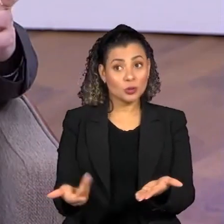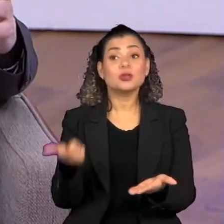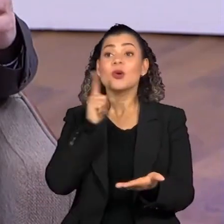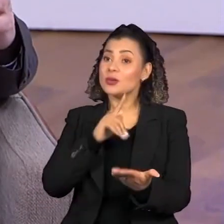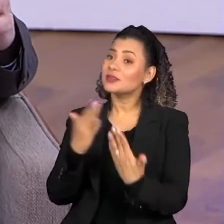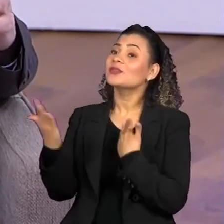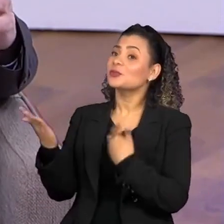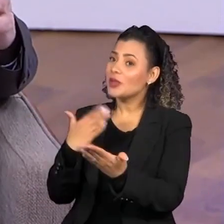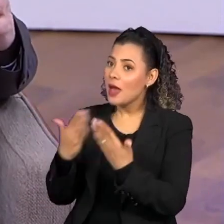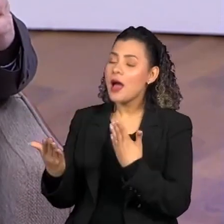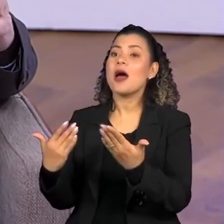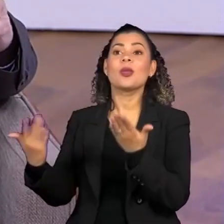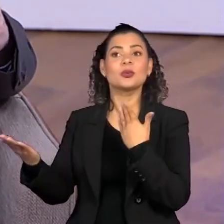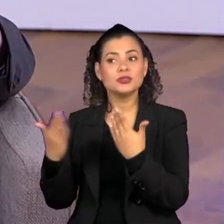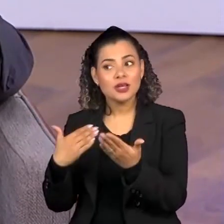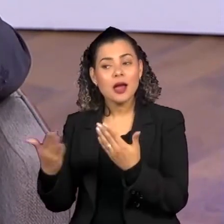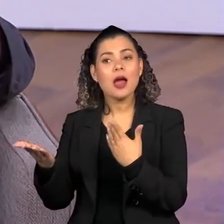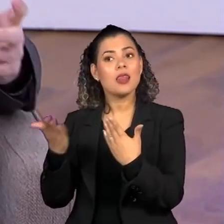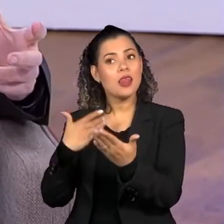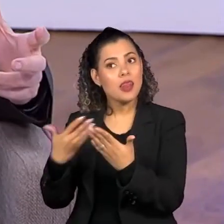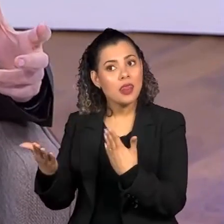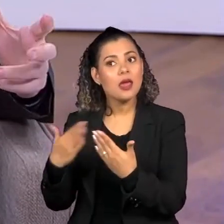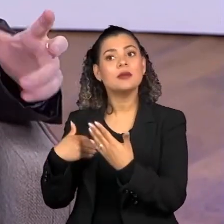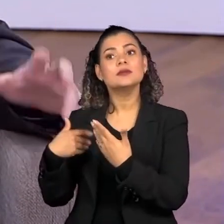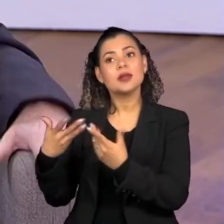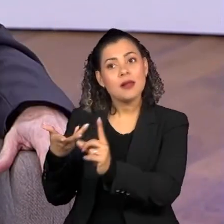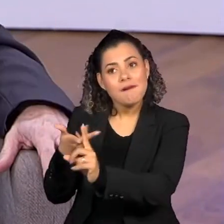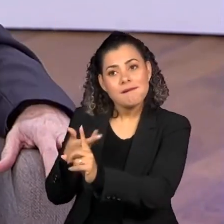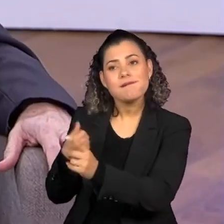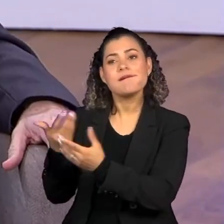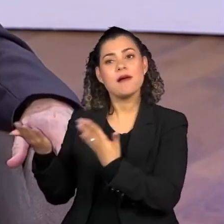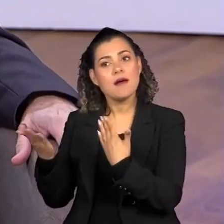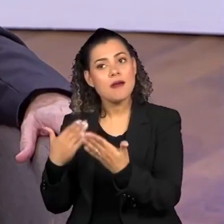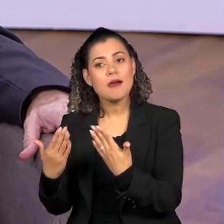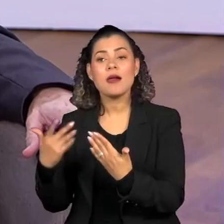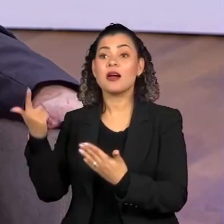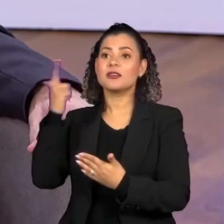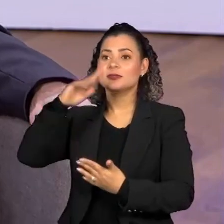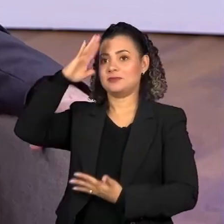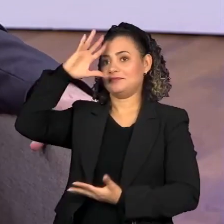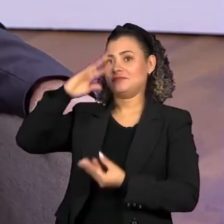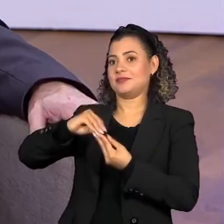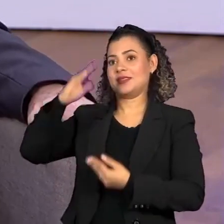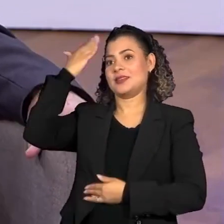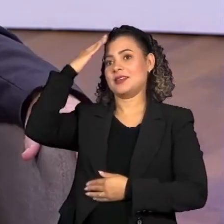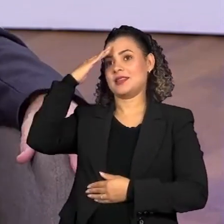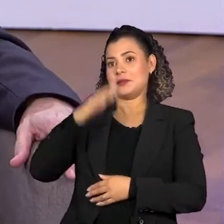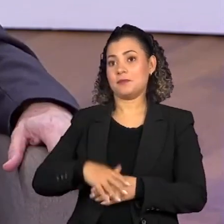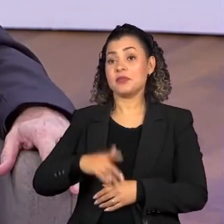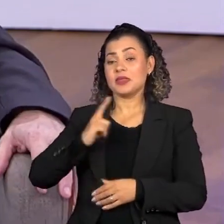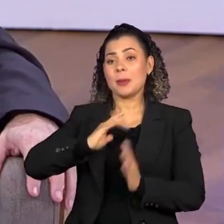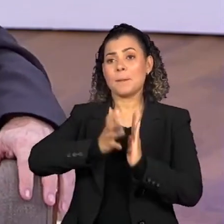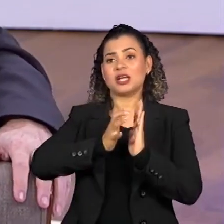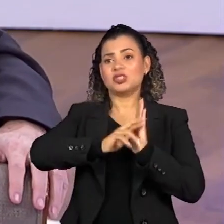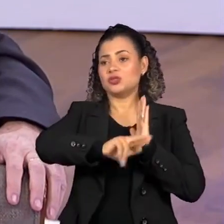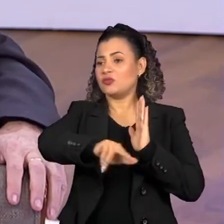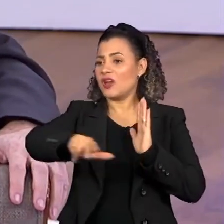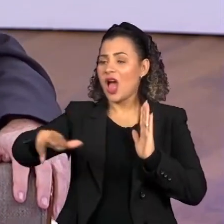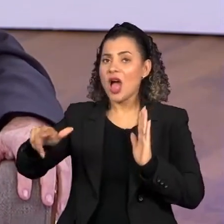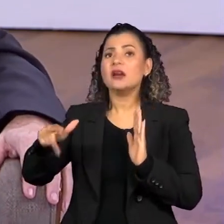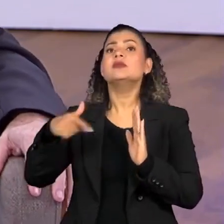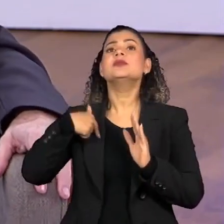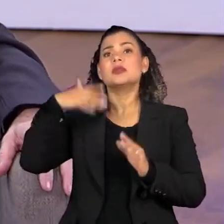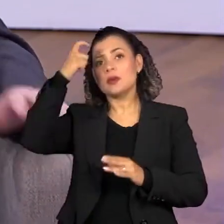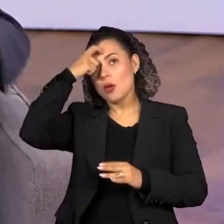o diálogo que sempre acabou os convencendo os nossos governadores tem origem diversas partidos políticos diversos